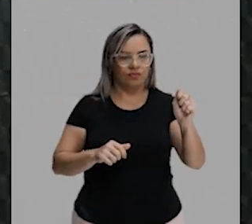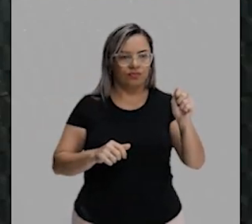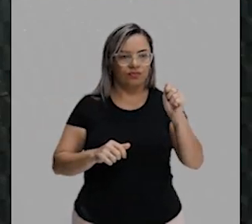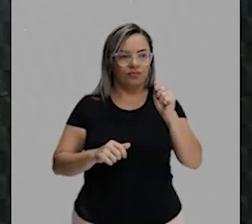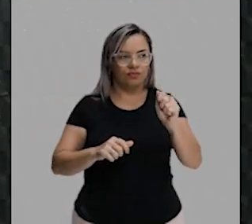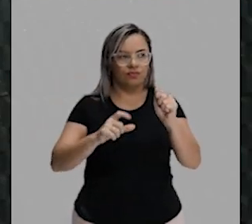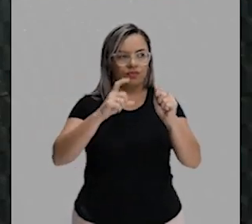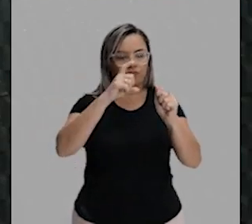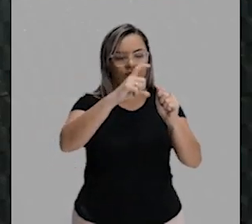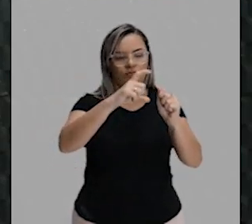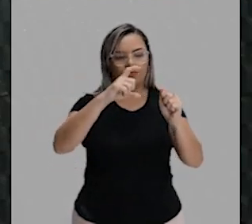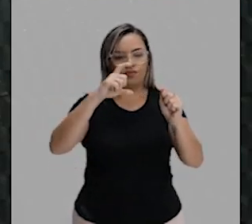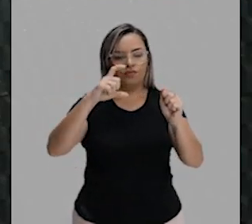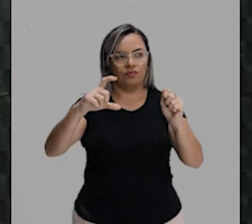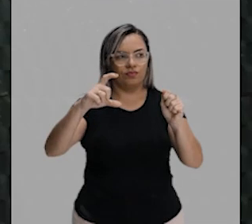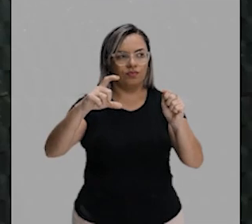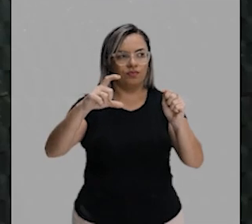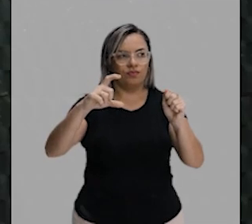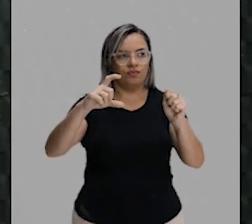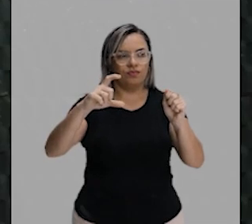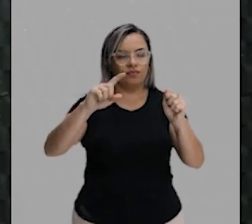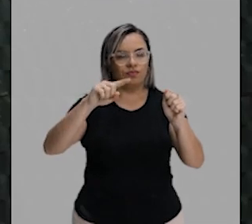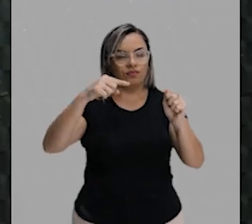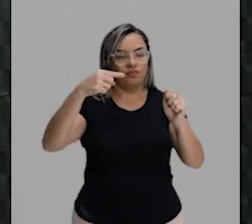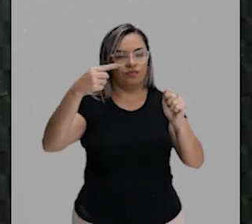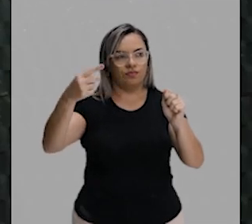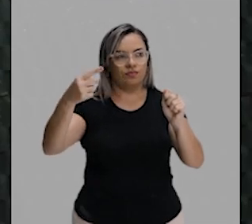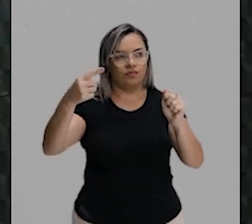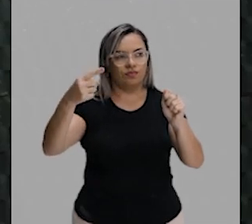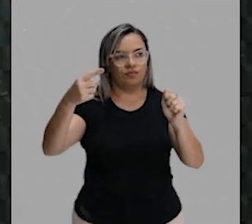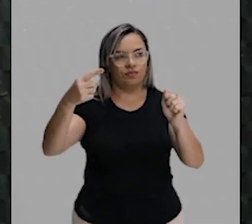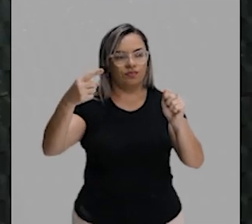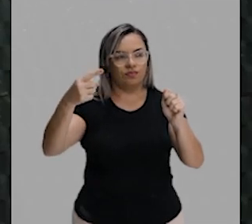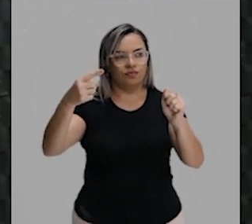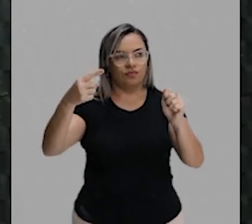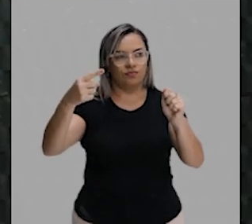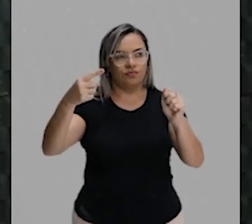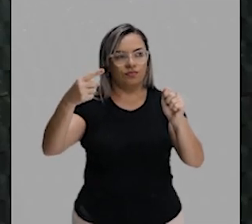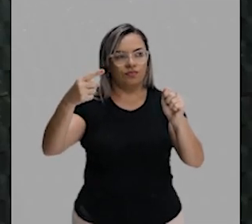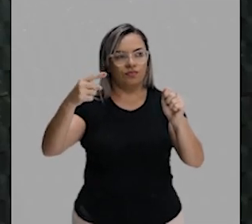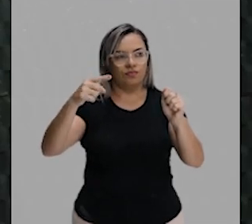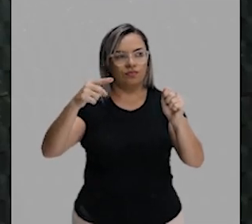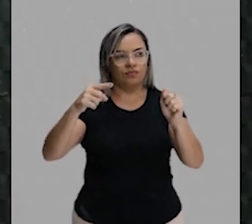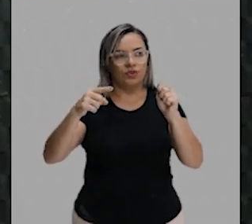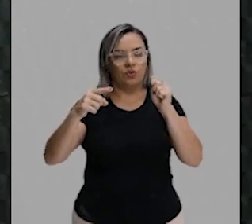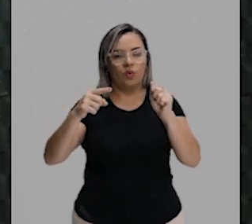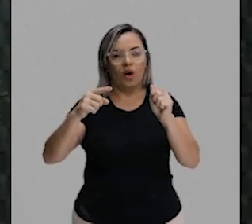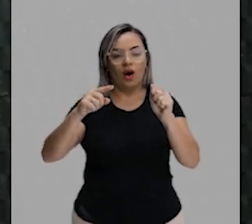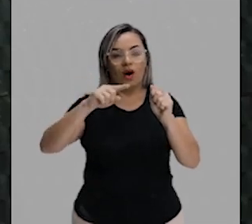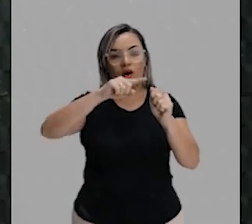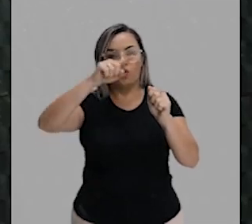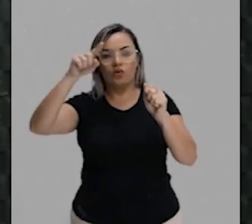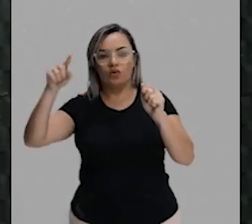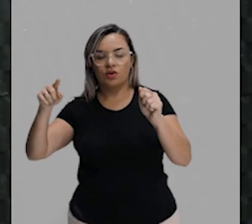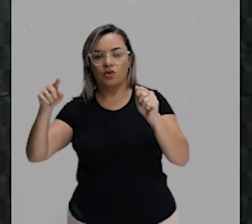AA. Depois, o primeiro A com o AY,